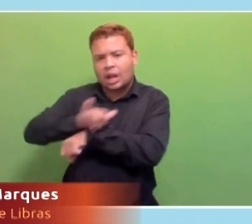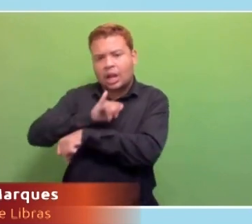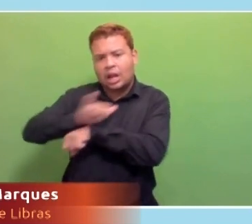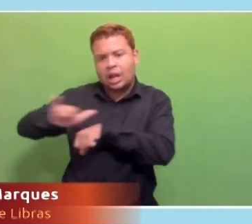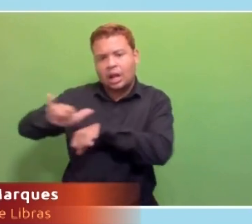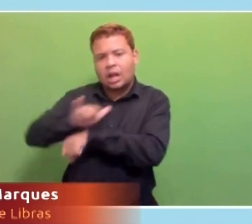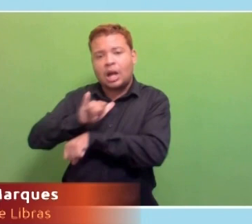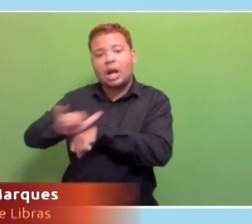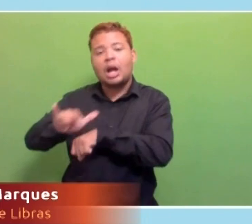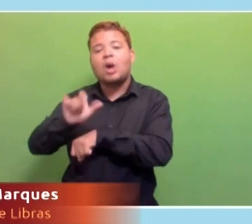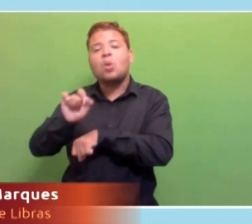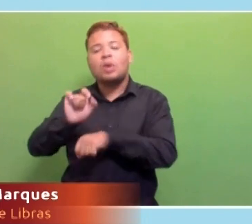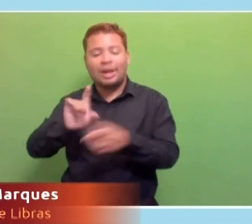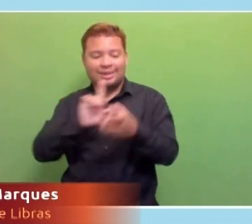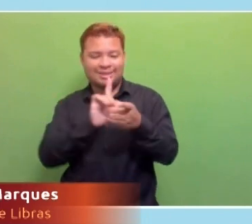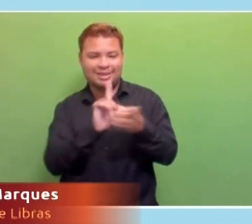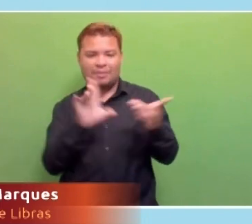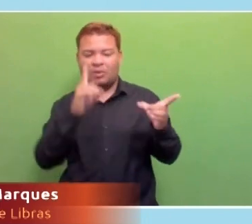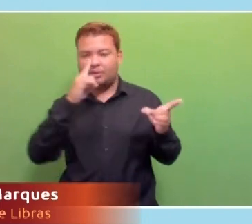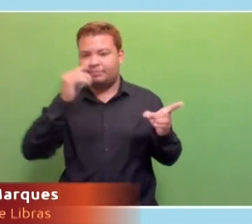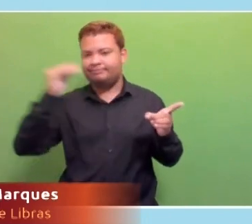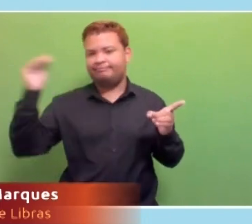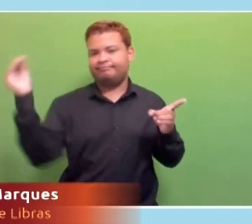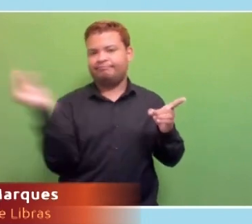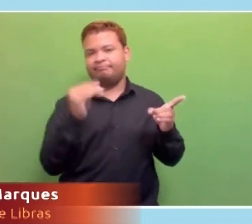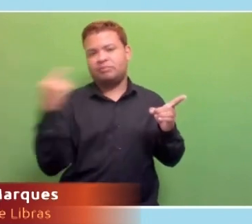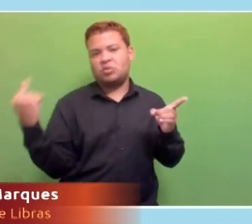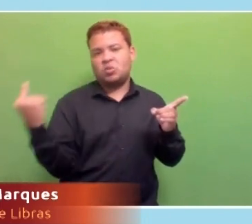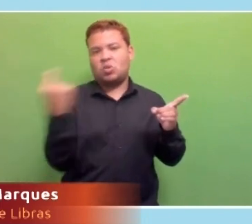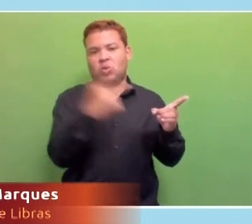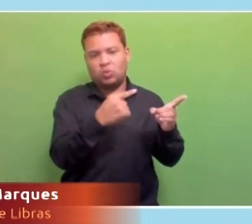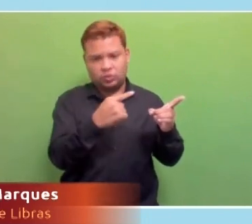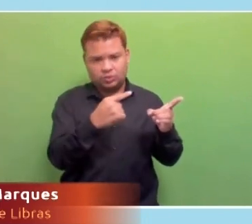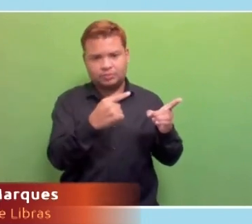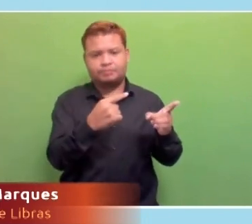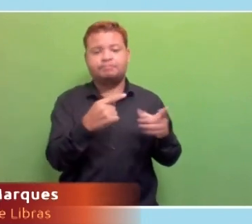princípios democráticos, e parte dos